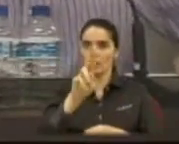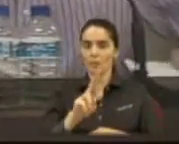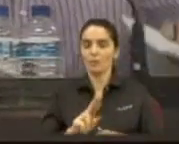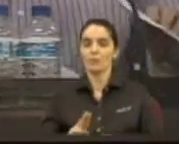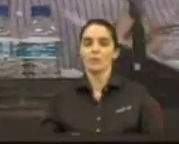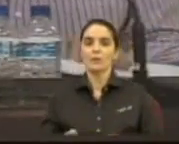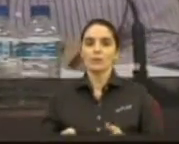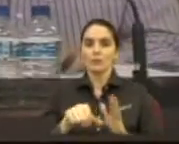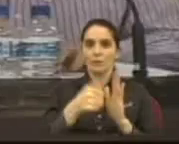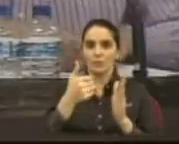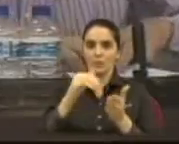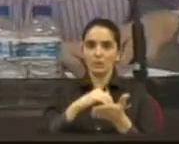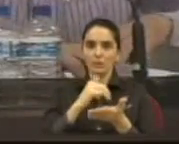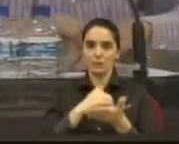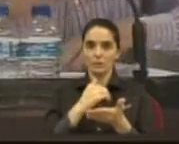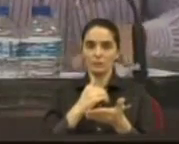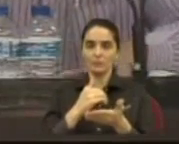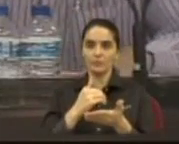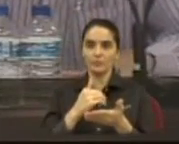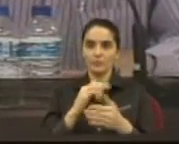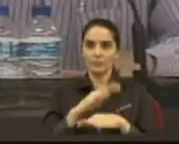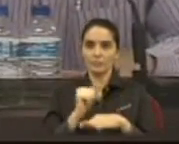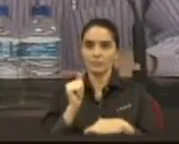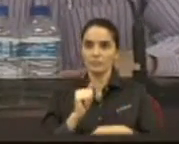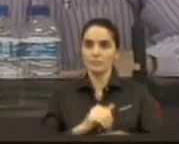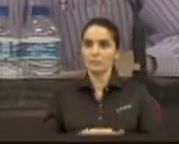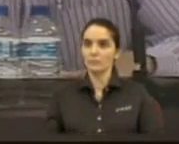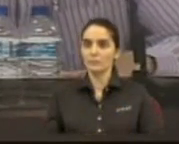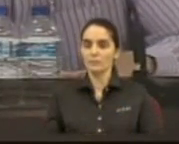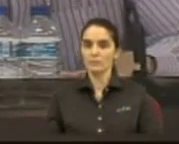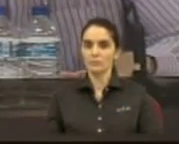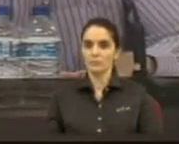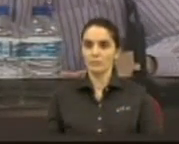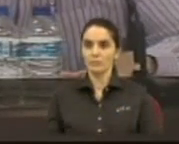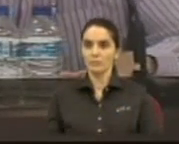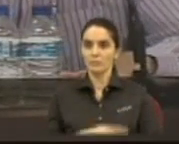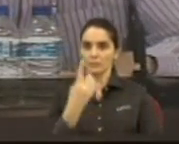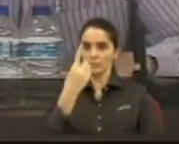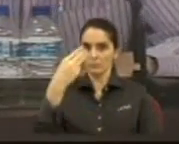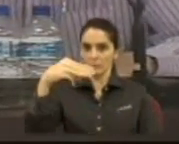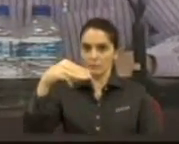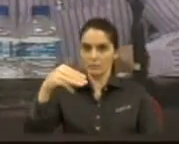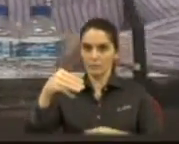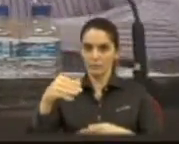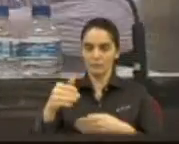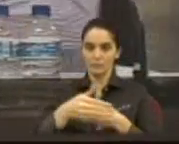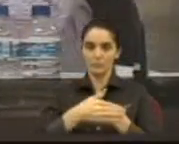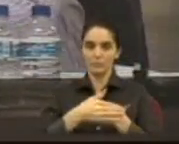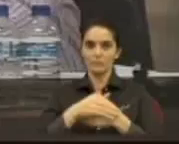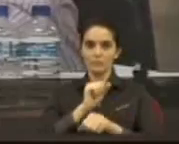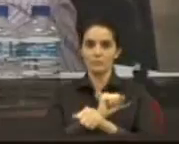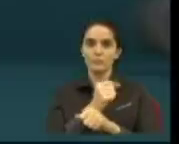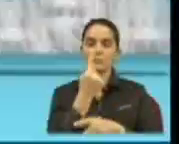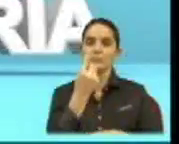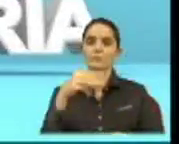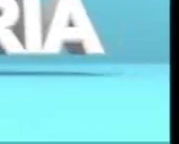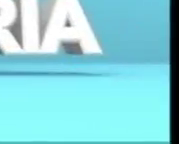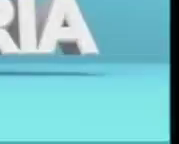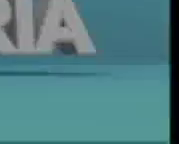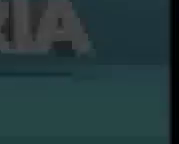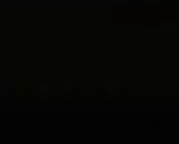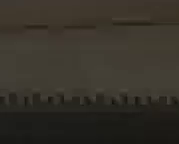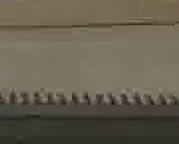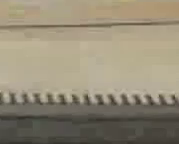nominal. Ao primeiro secretário para chamar... Excelência. Uma questão de ordem. 1 minuto de suspensão, senhor. A sessão está suspensa por 1